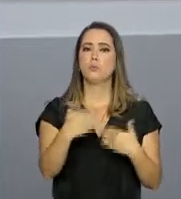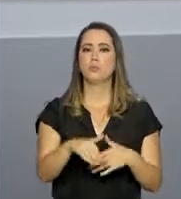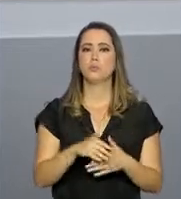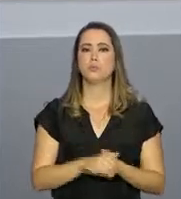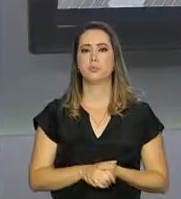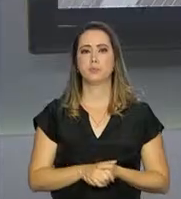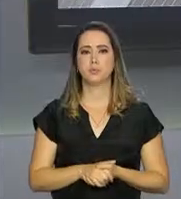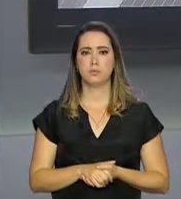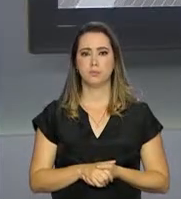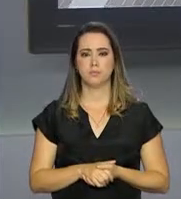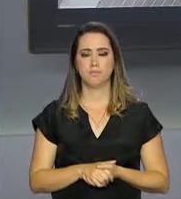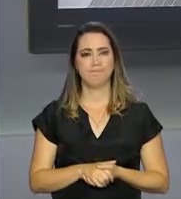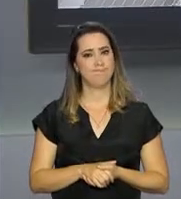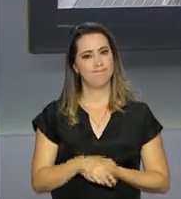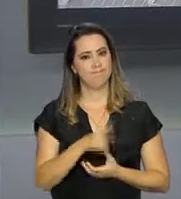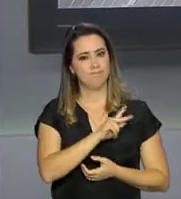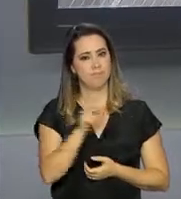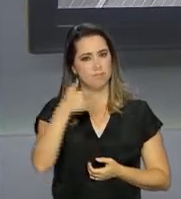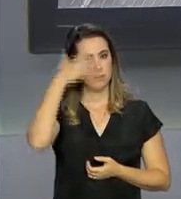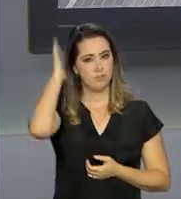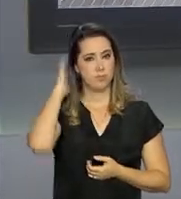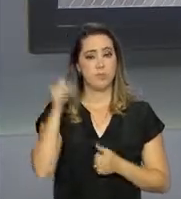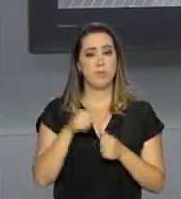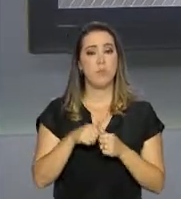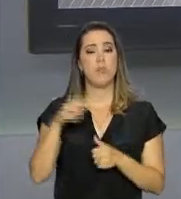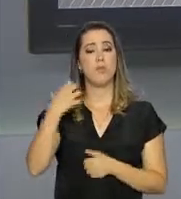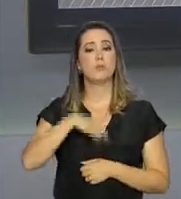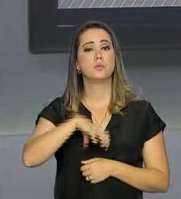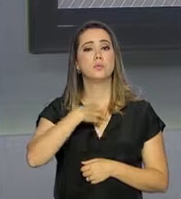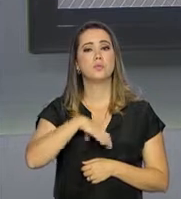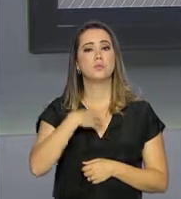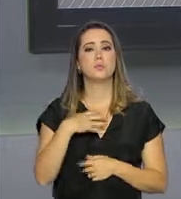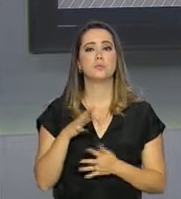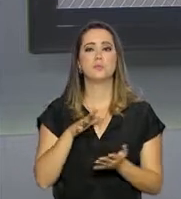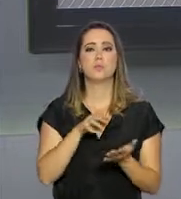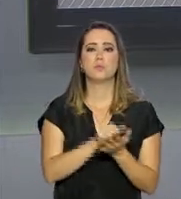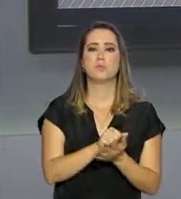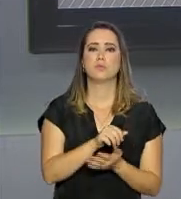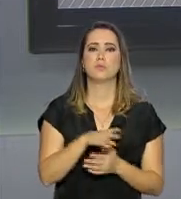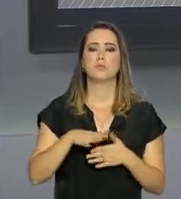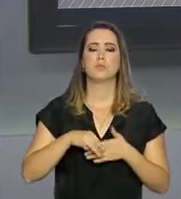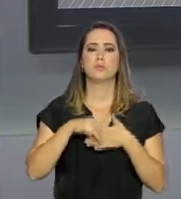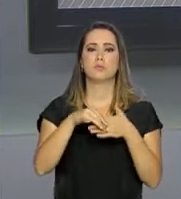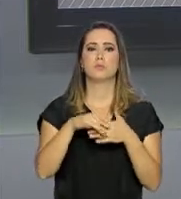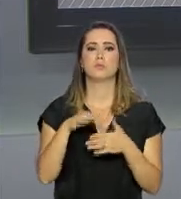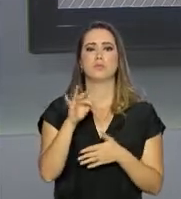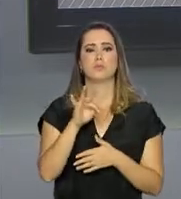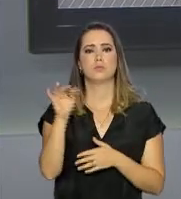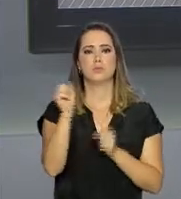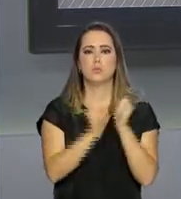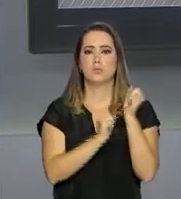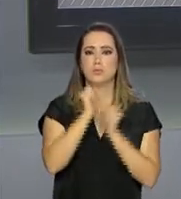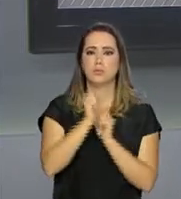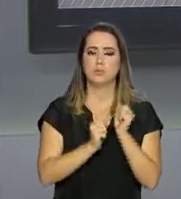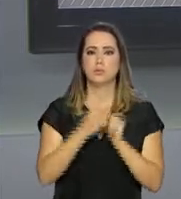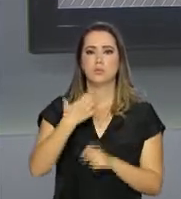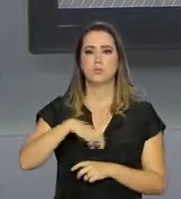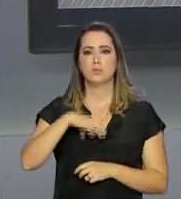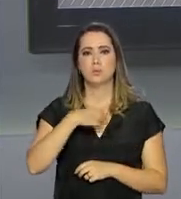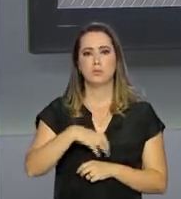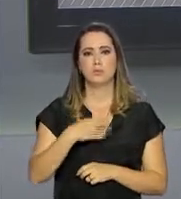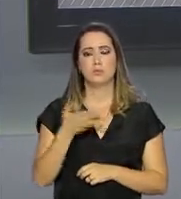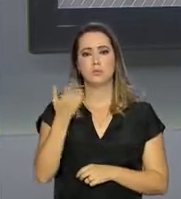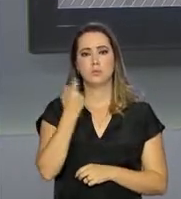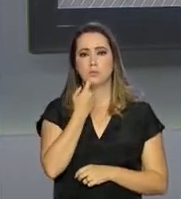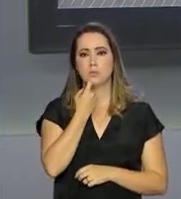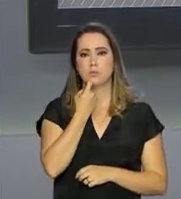técnico o presidente michel temer esteve em salvador para a posse da diretoria da federação das indústrias do estado da bahia